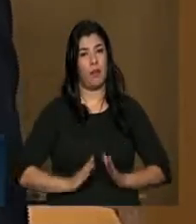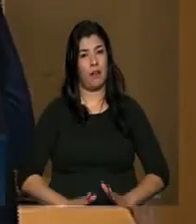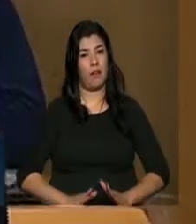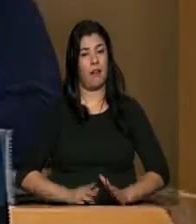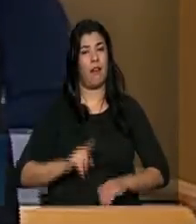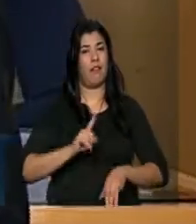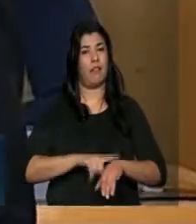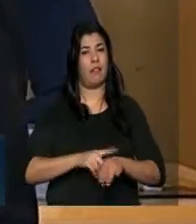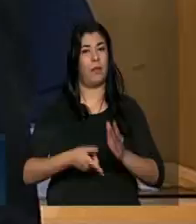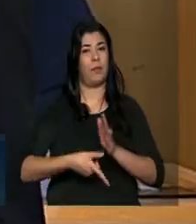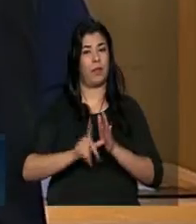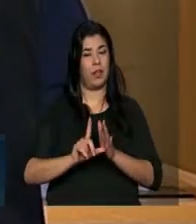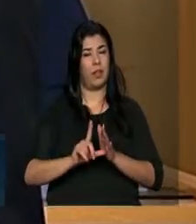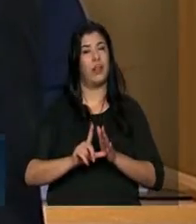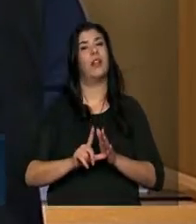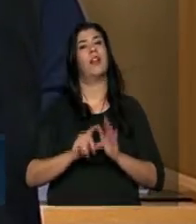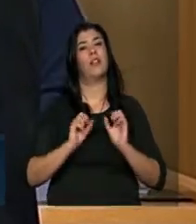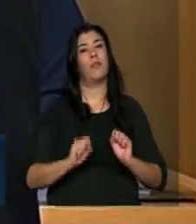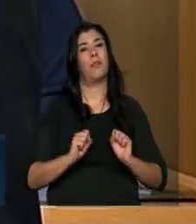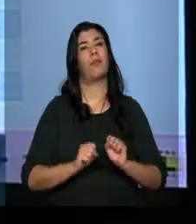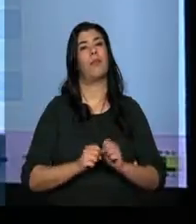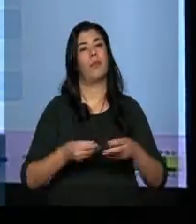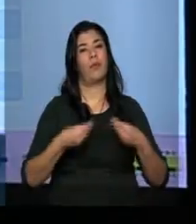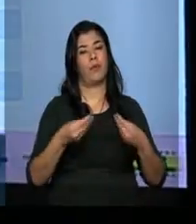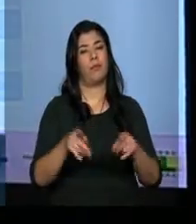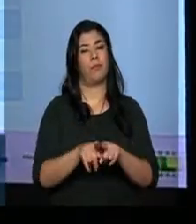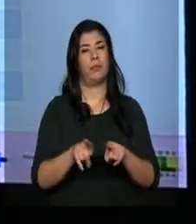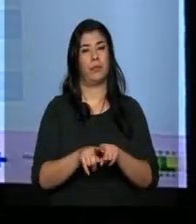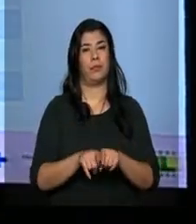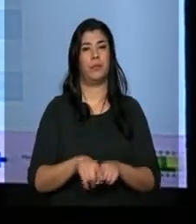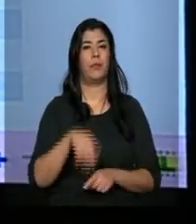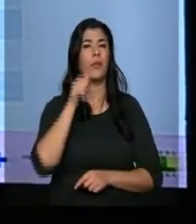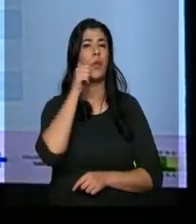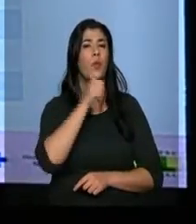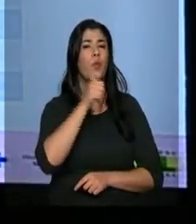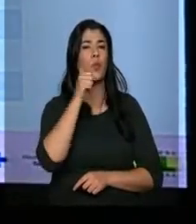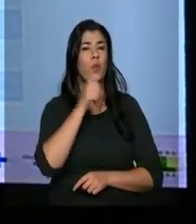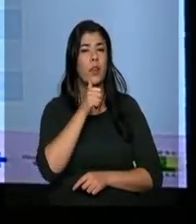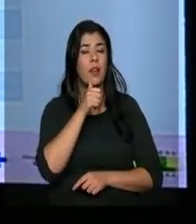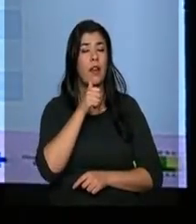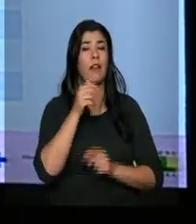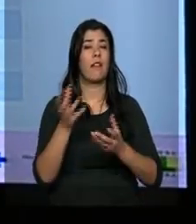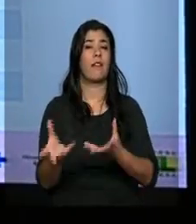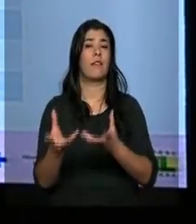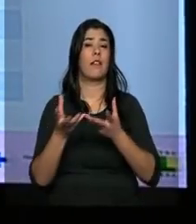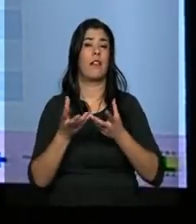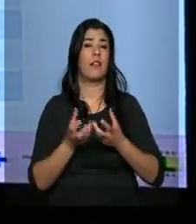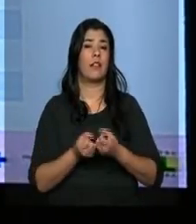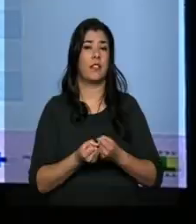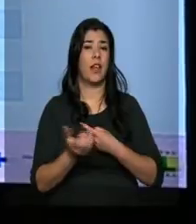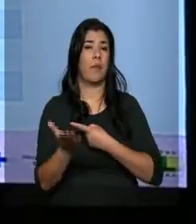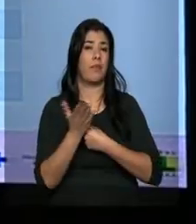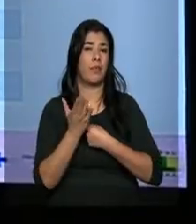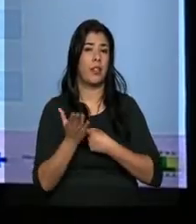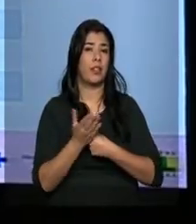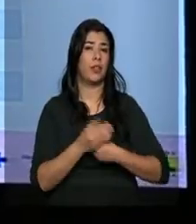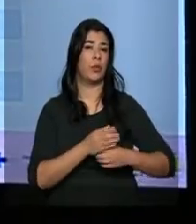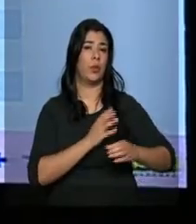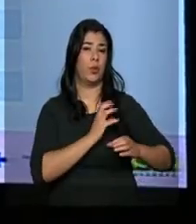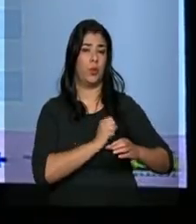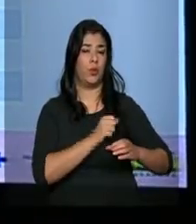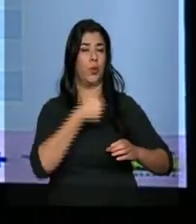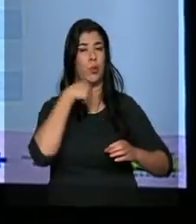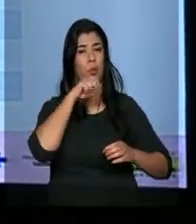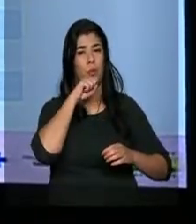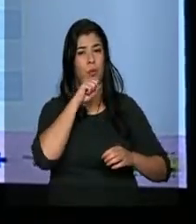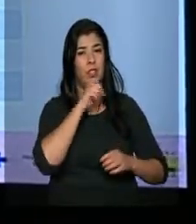prematuros todos os anos no Brasil. O número de mulheres atendidas são cerca de 8 milhões de mulheres brasileiras que nesses 4 anos